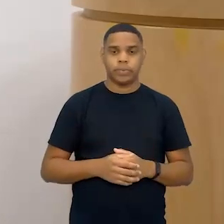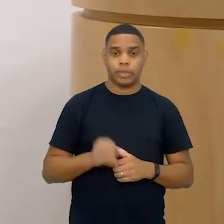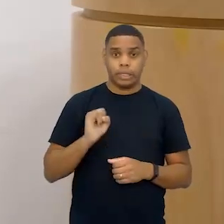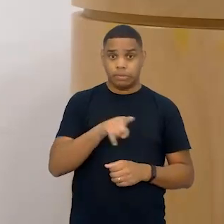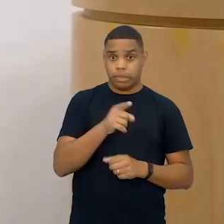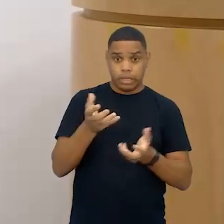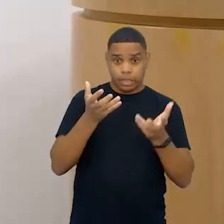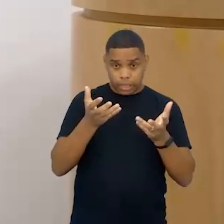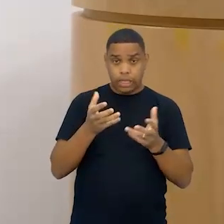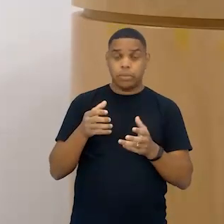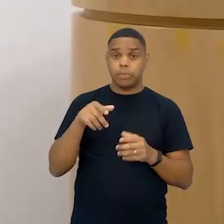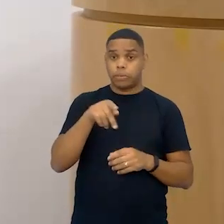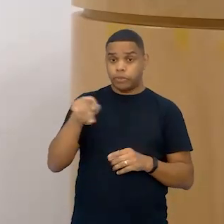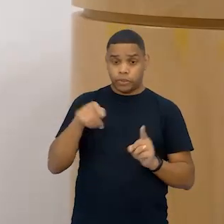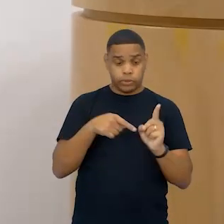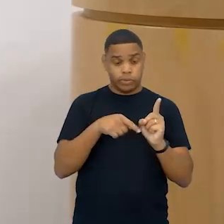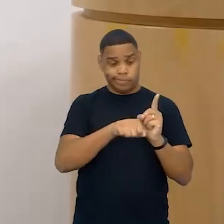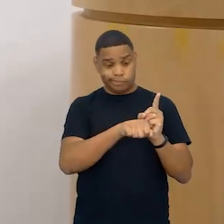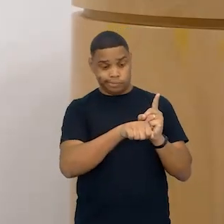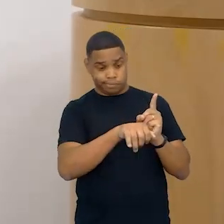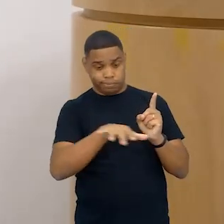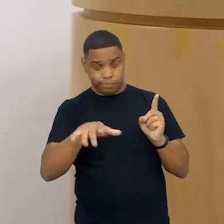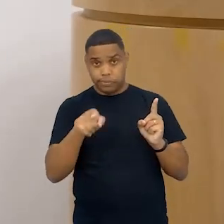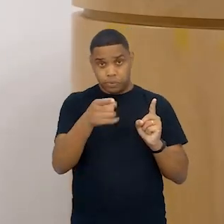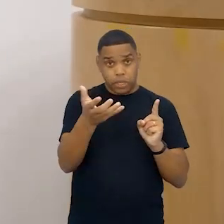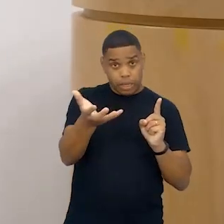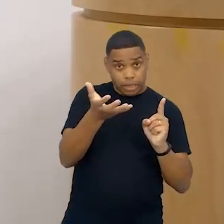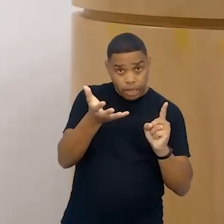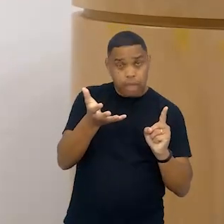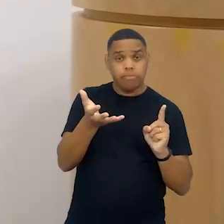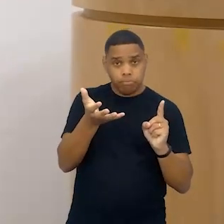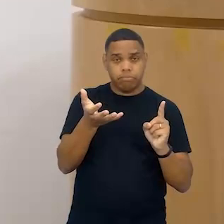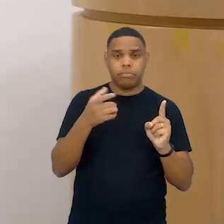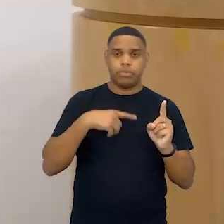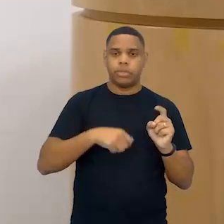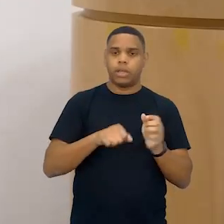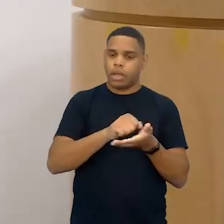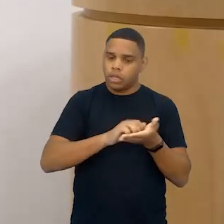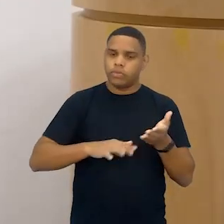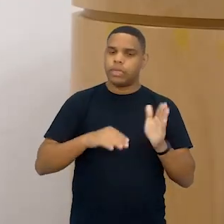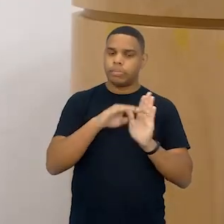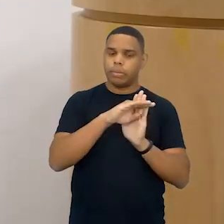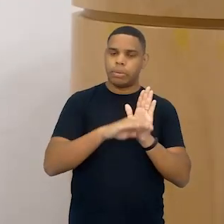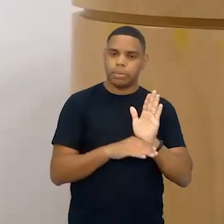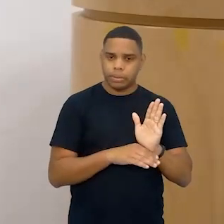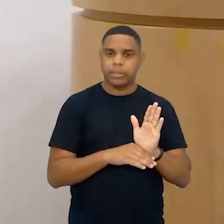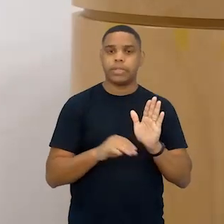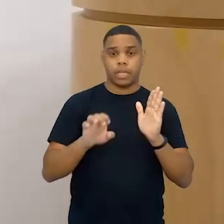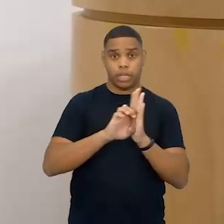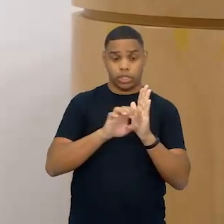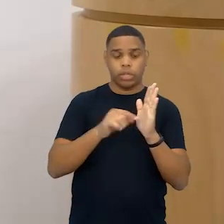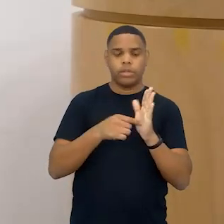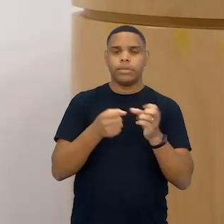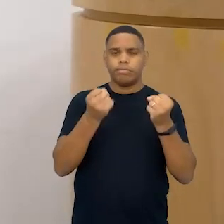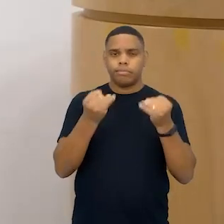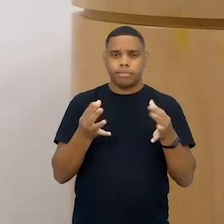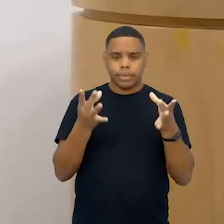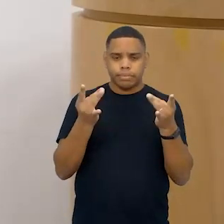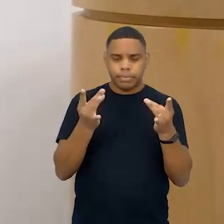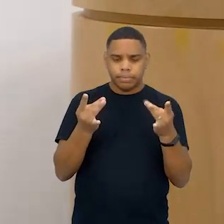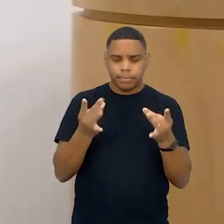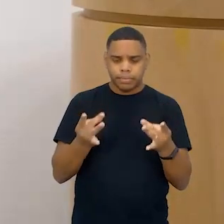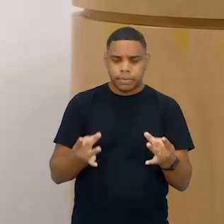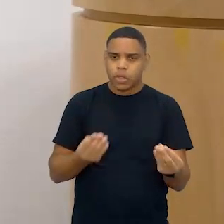você quer ser professor multiplicador, são essas atividades que você vai exercer. Então, no edital, ele traz aí